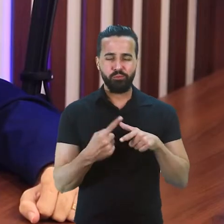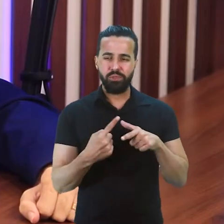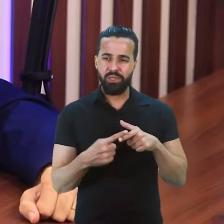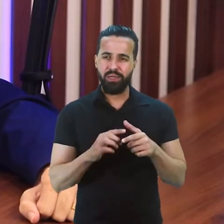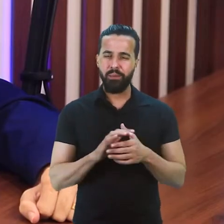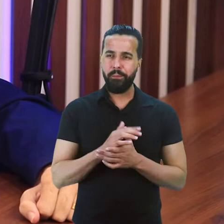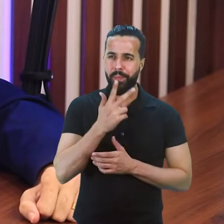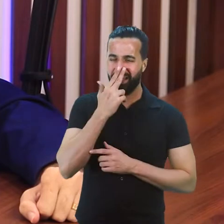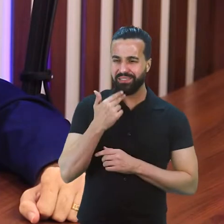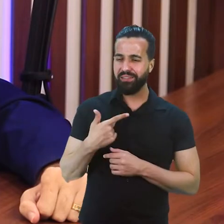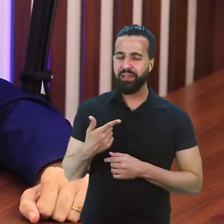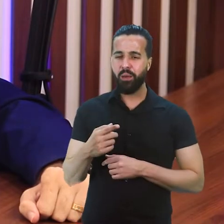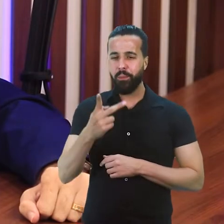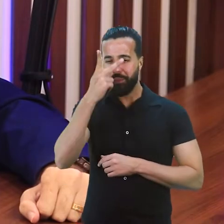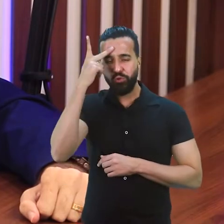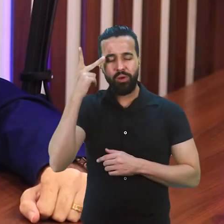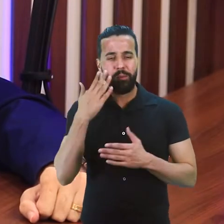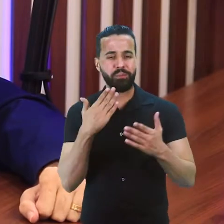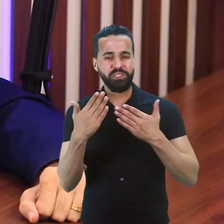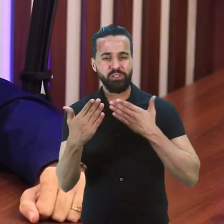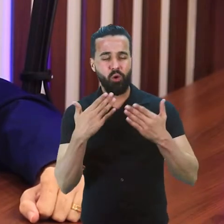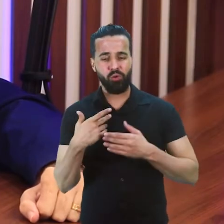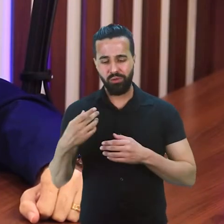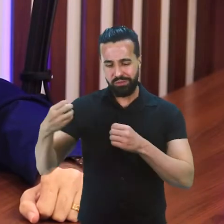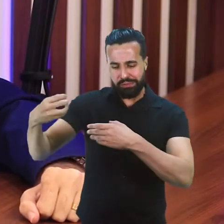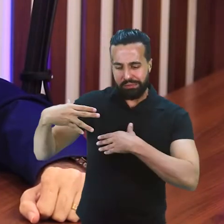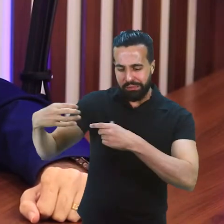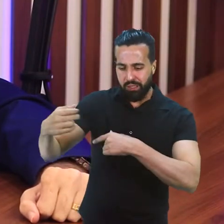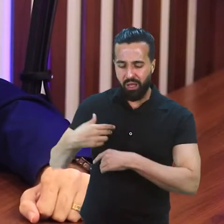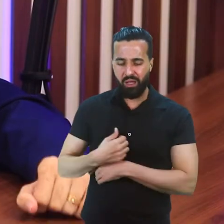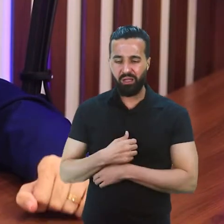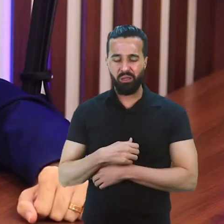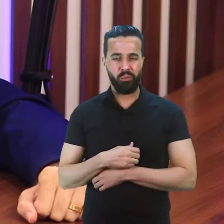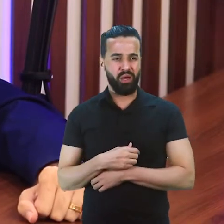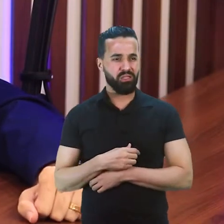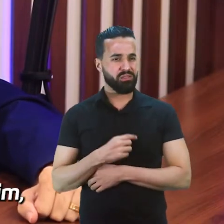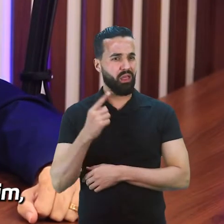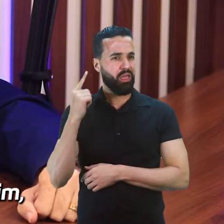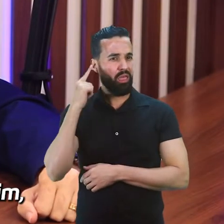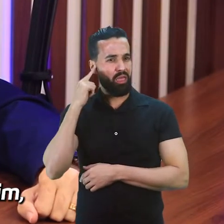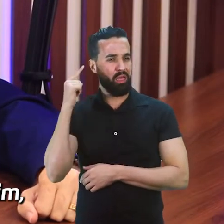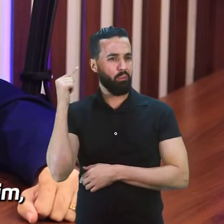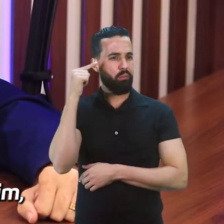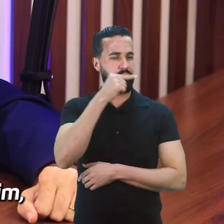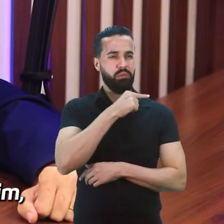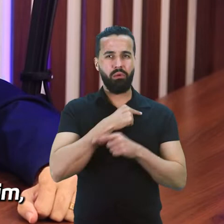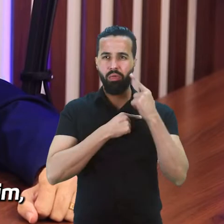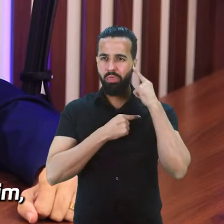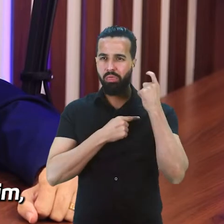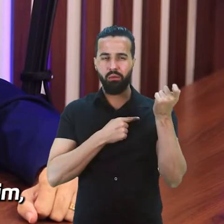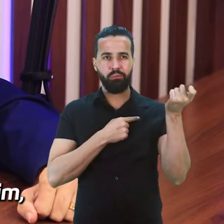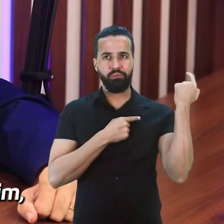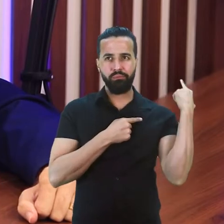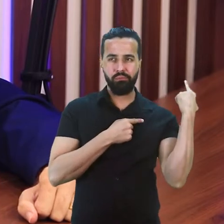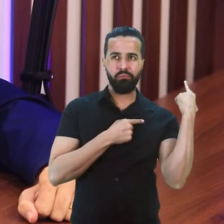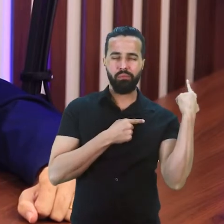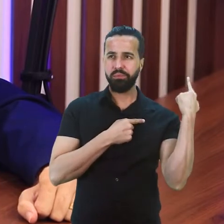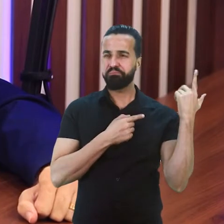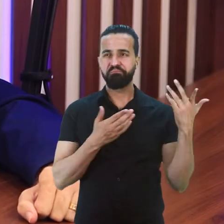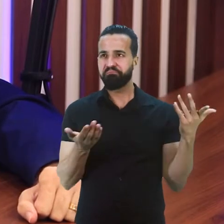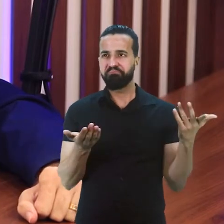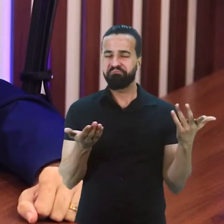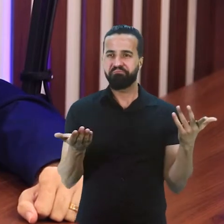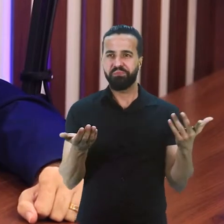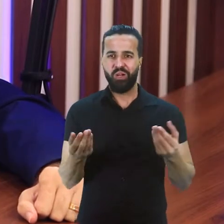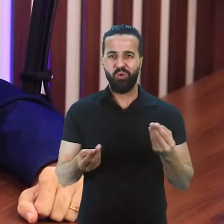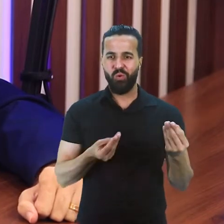pelo ouvido e saía pelo outro, quando um psicólogo ia lá e queria me ensinar como é que ia ser minha superação. Falei, rapaz, o cara vem aqui me dizer que vai ser assim, assim, assim. Ele sai